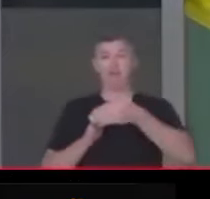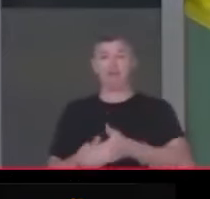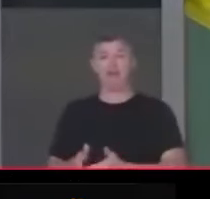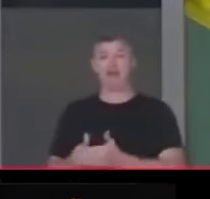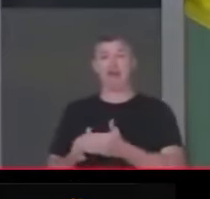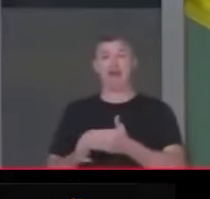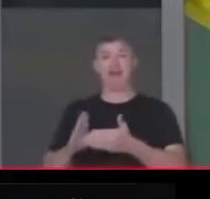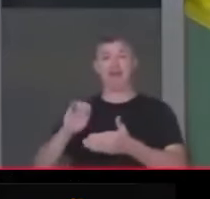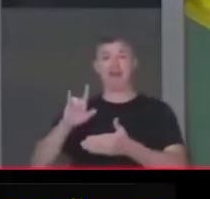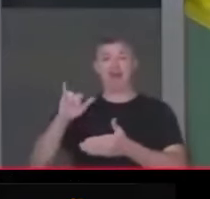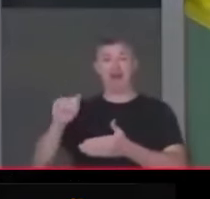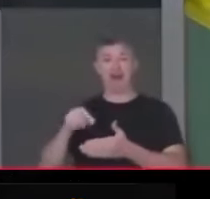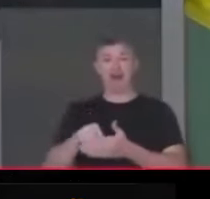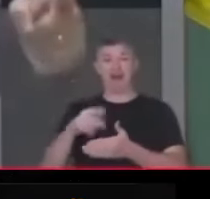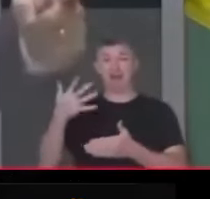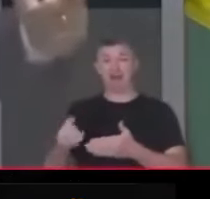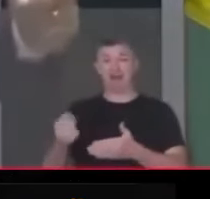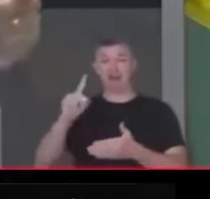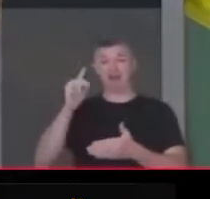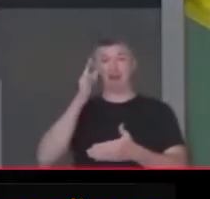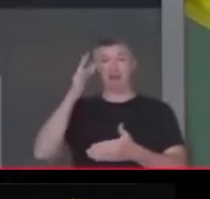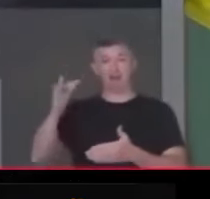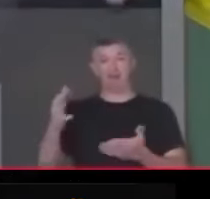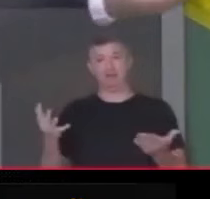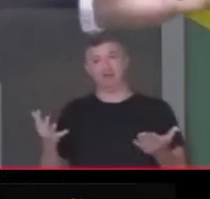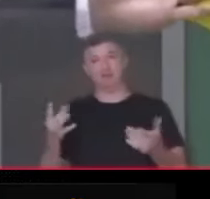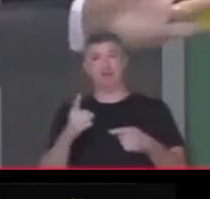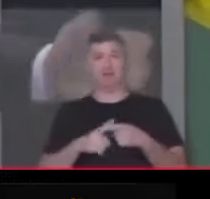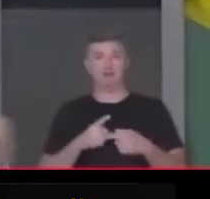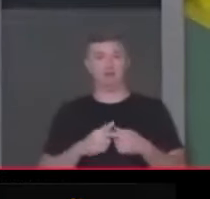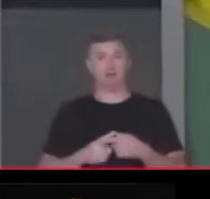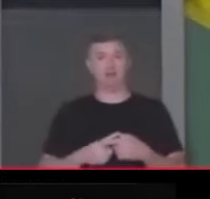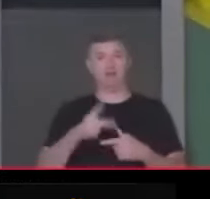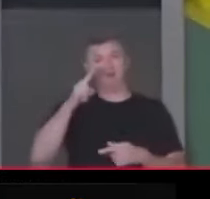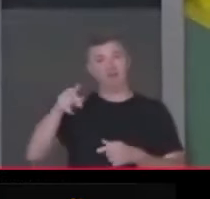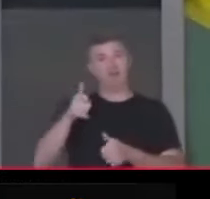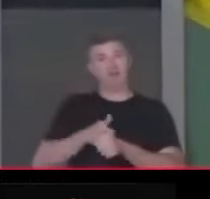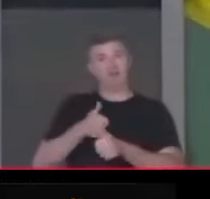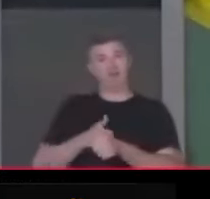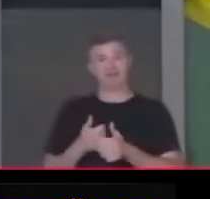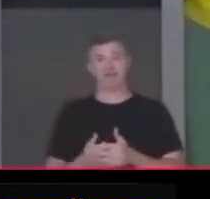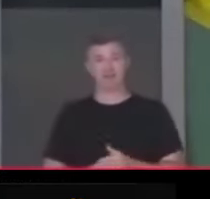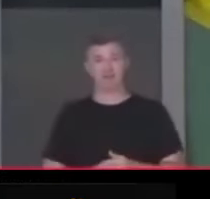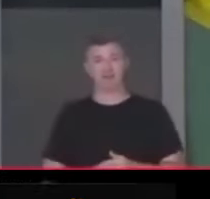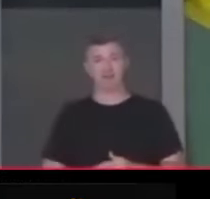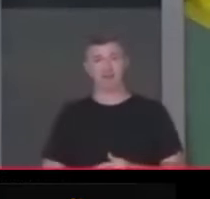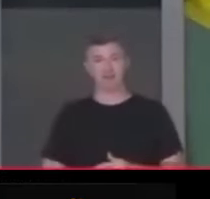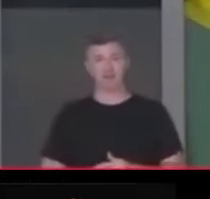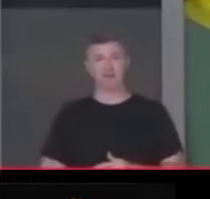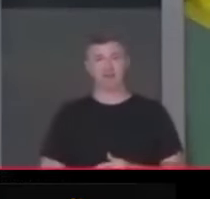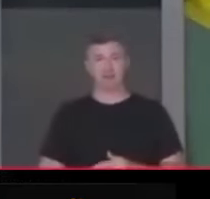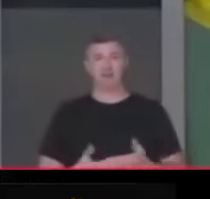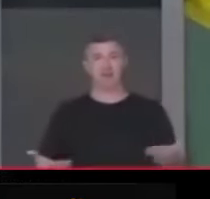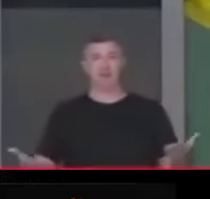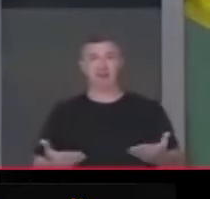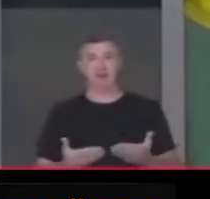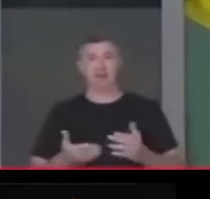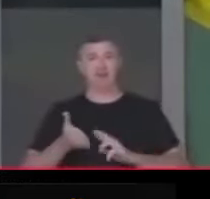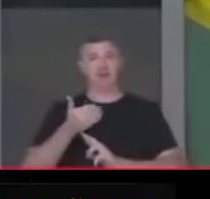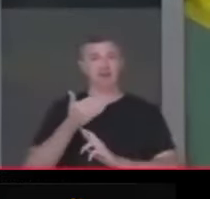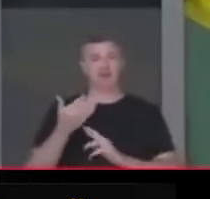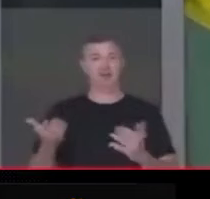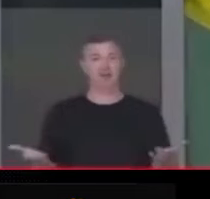que a baleia se recusou a ir depor, porque viu que era perseguição. E agora, a